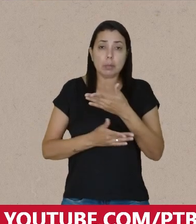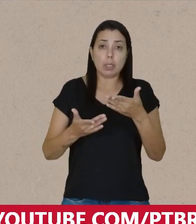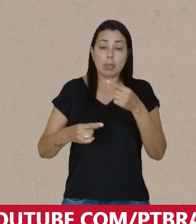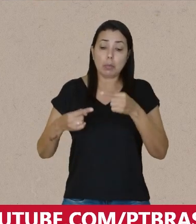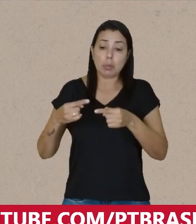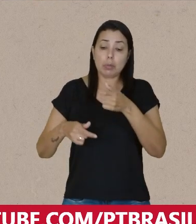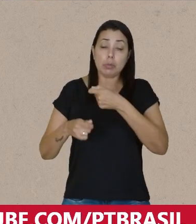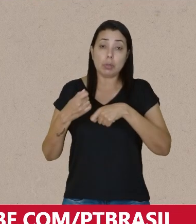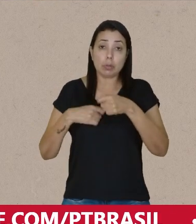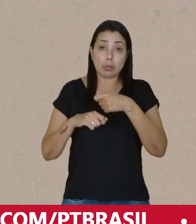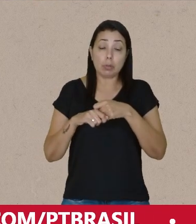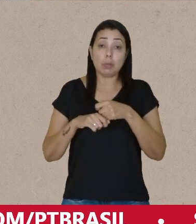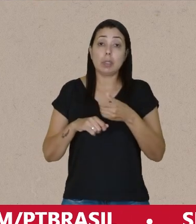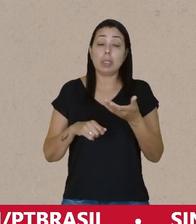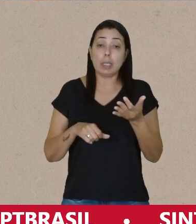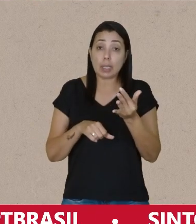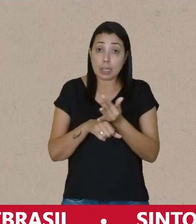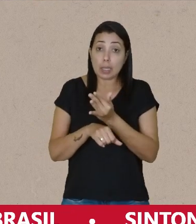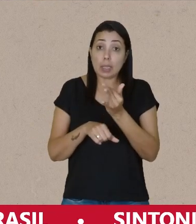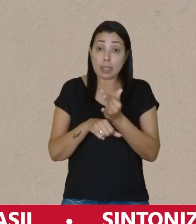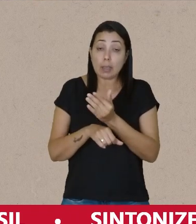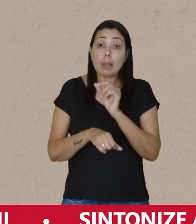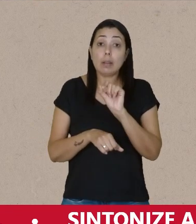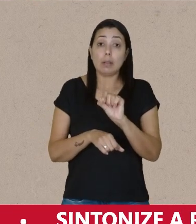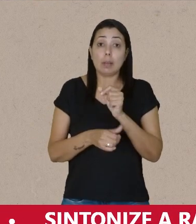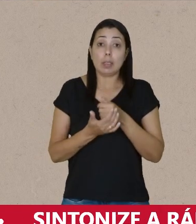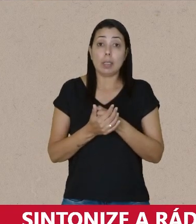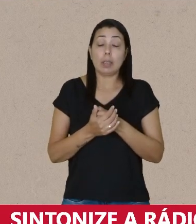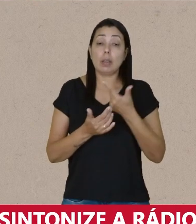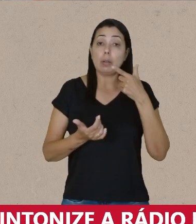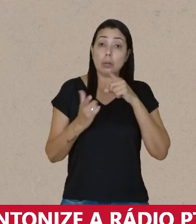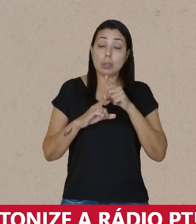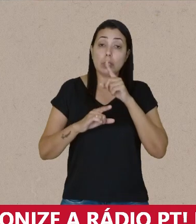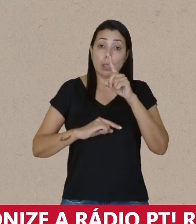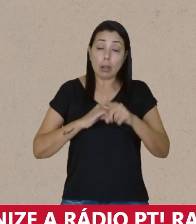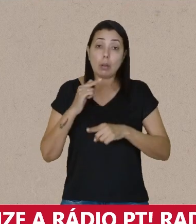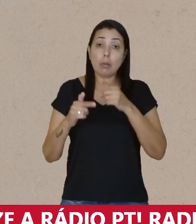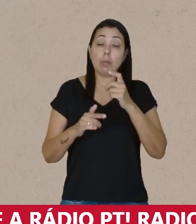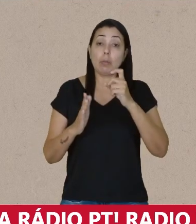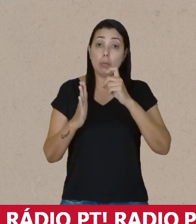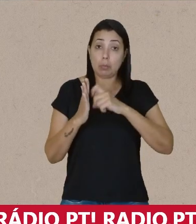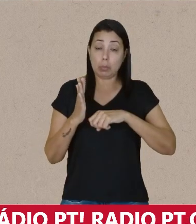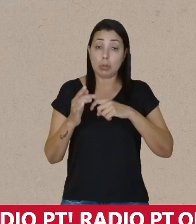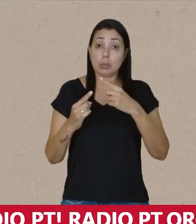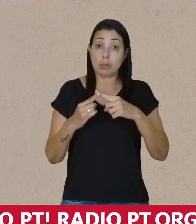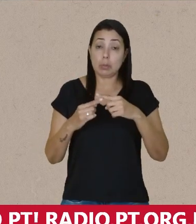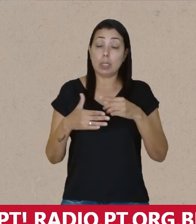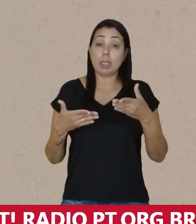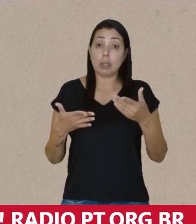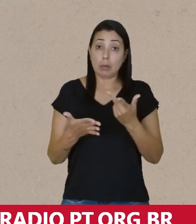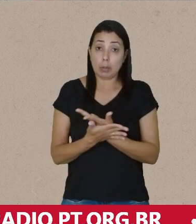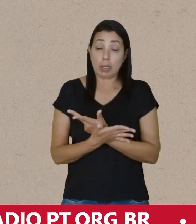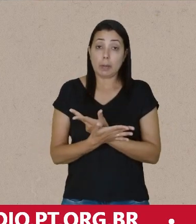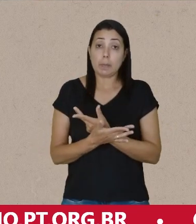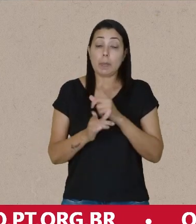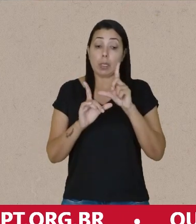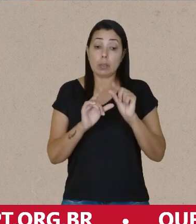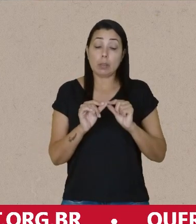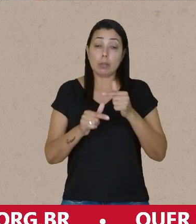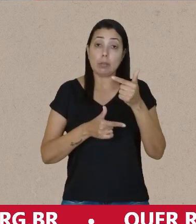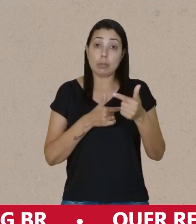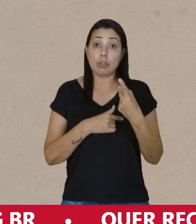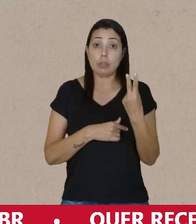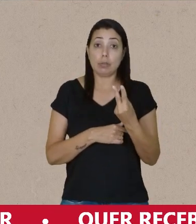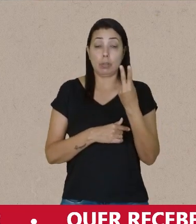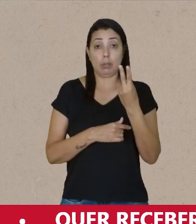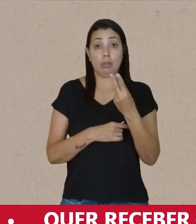política econômica tentam, de alguma maneira, alcançar alguma inflação, porque uma deflação, né, uma redução de preços é nociva